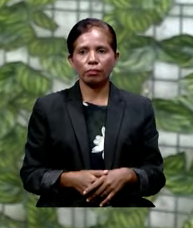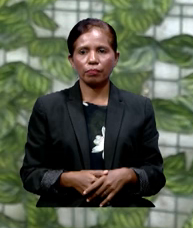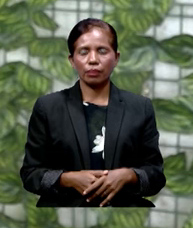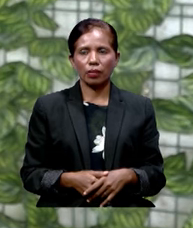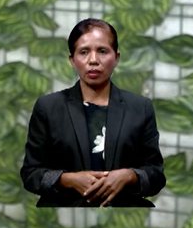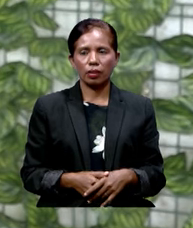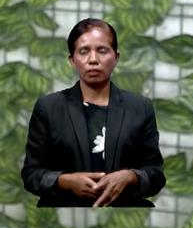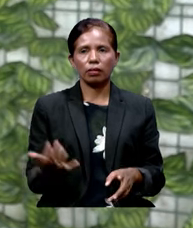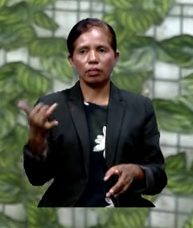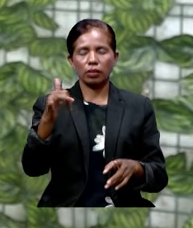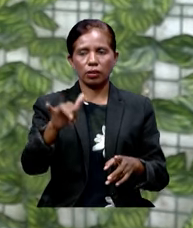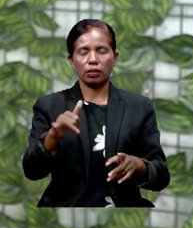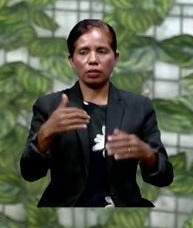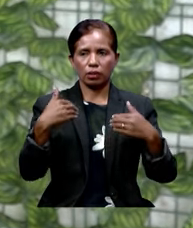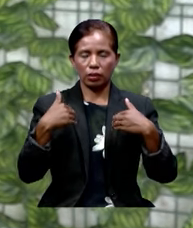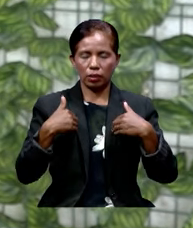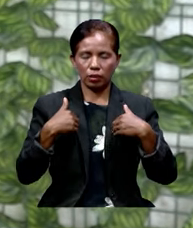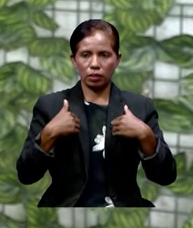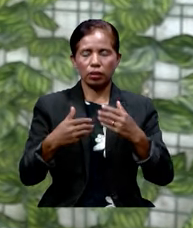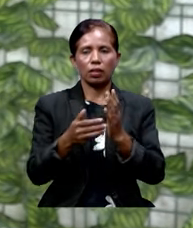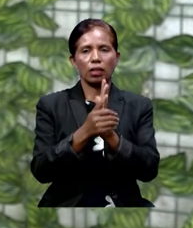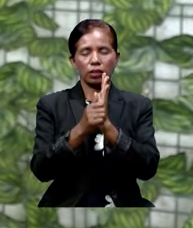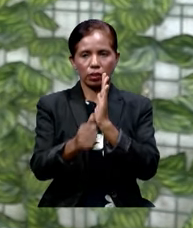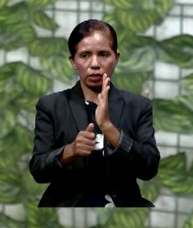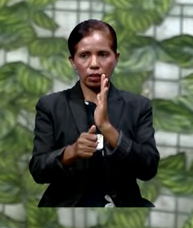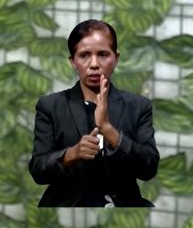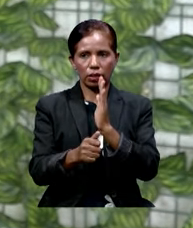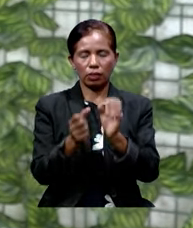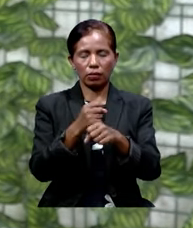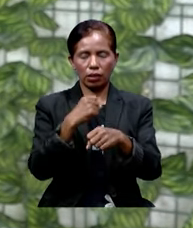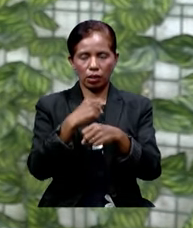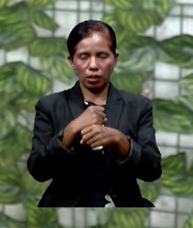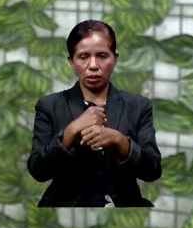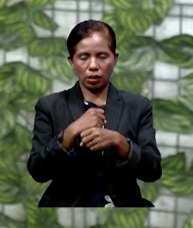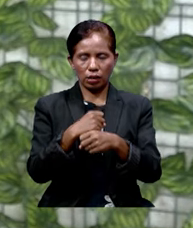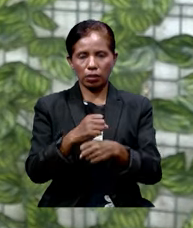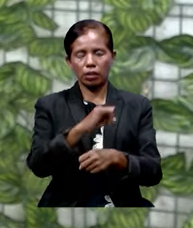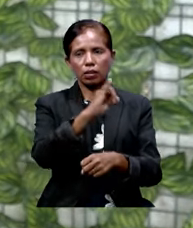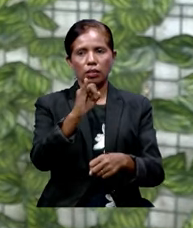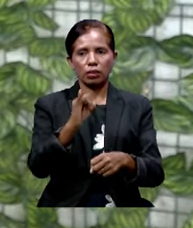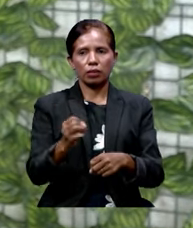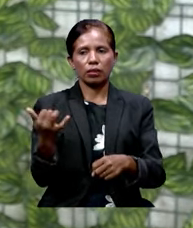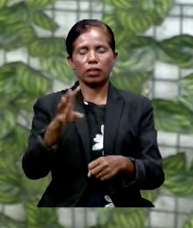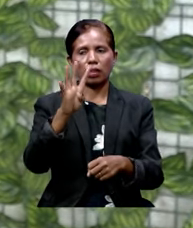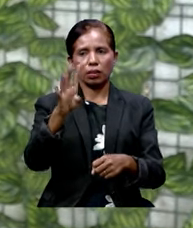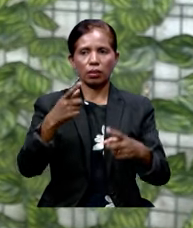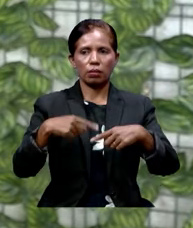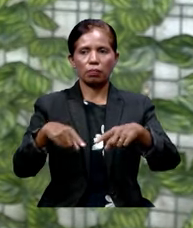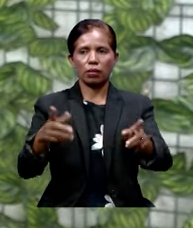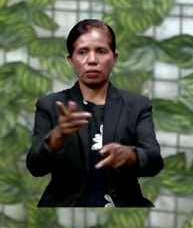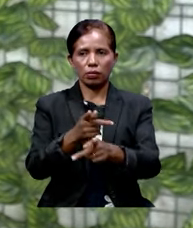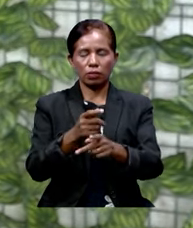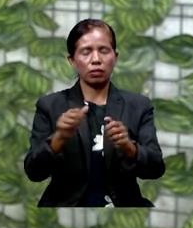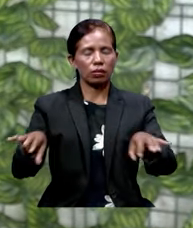nebe sirane e reduni capacidade, nebe calo expressão, mas sirne hat ba nebane ansebo o bade assegura de